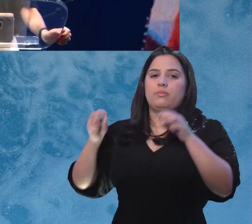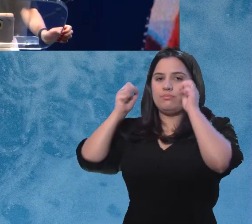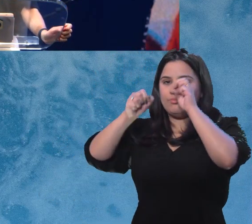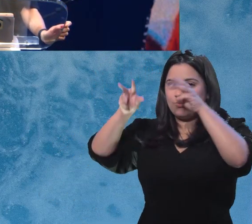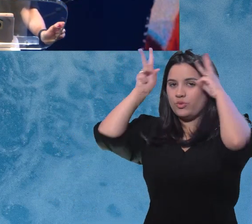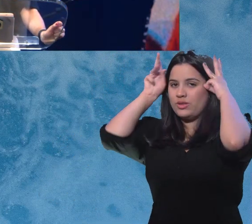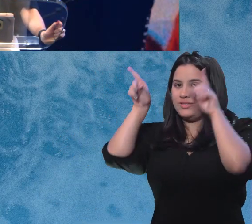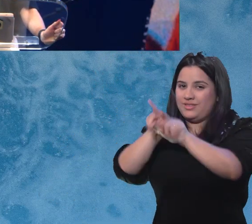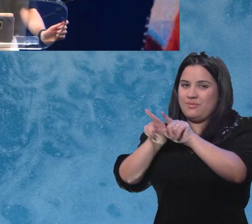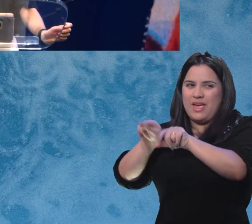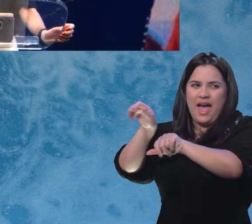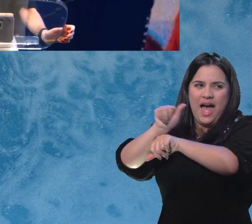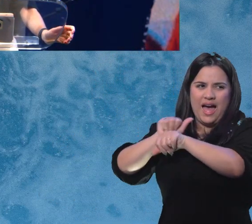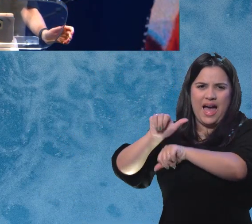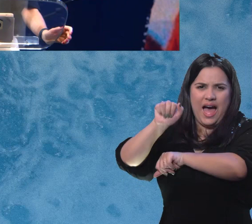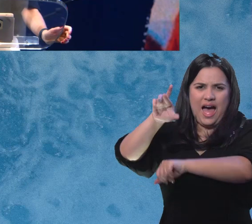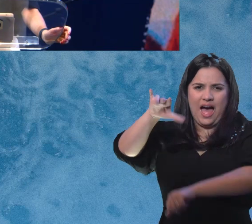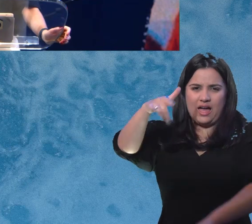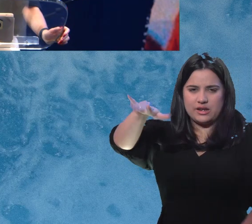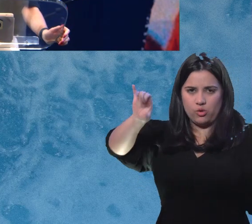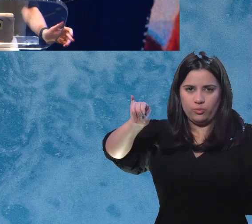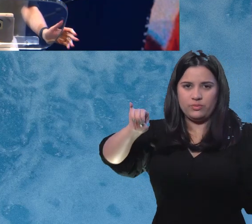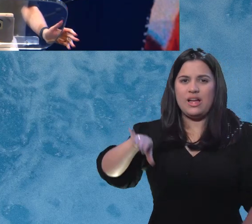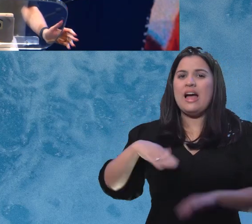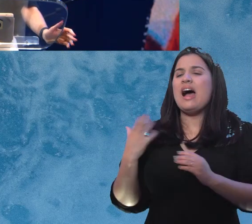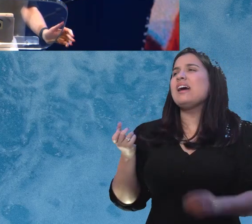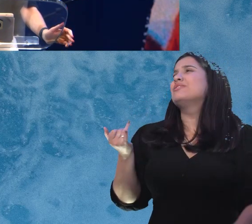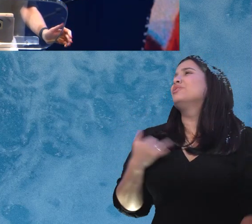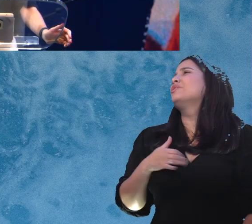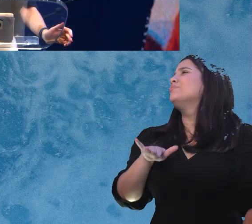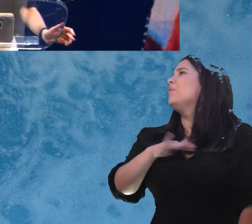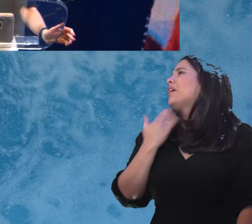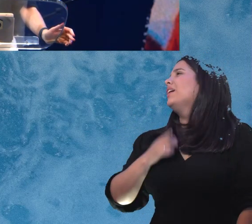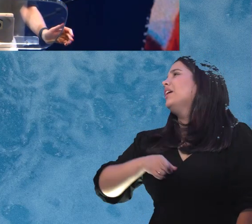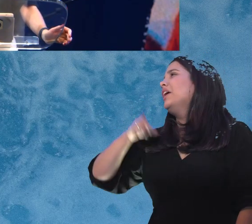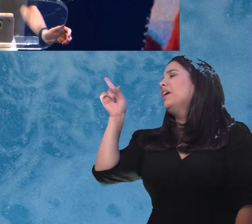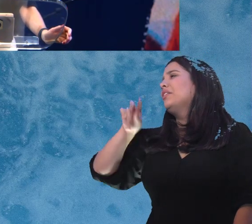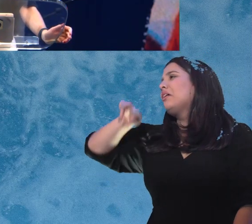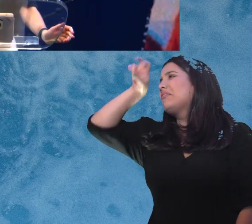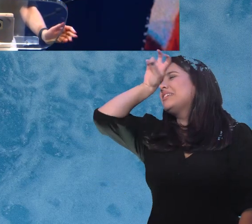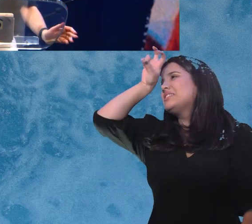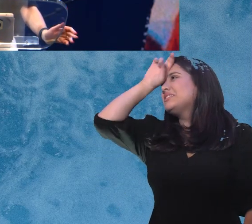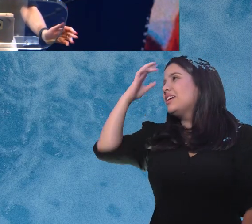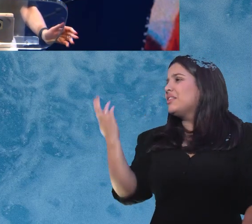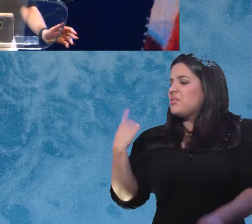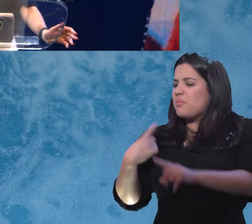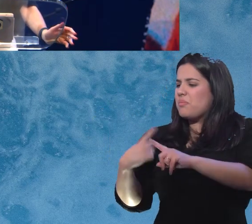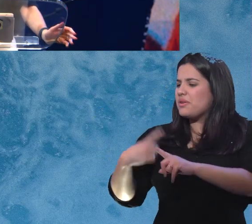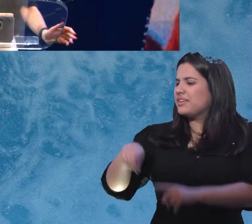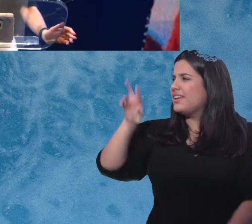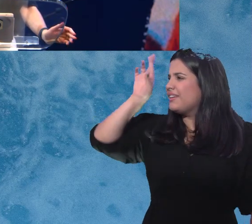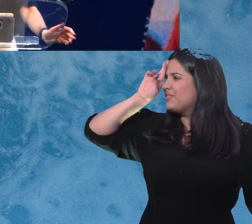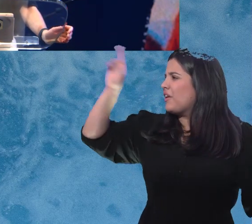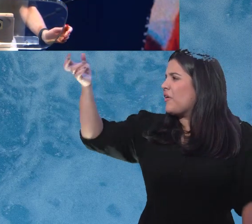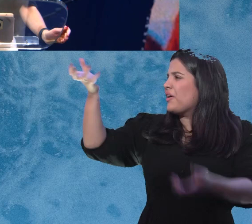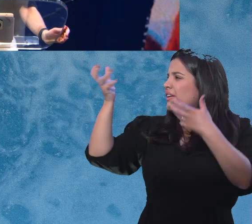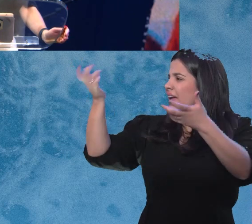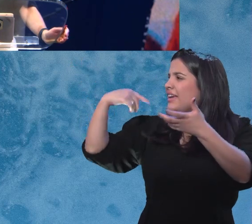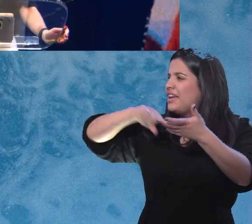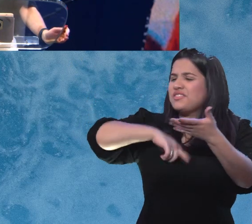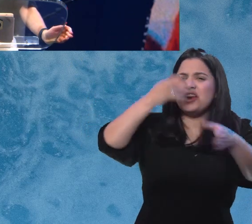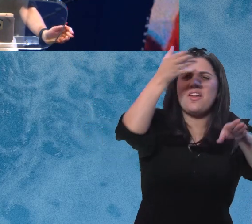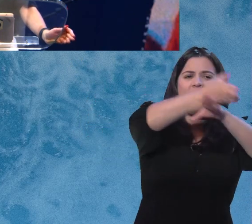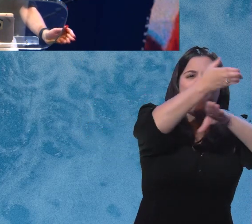Ah, se pelo menos tivéssemos morrido no Egito, ou mesmo aqui no deserto, diziam. Por que o Senhor está nos levando para essa terra só